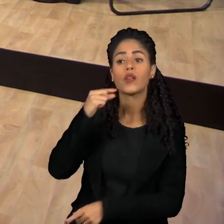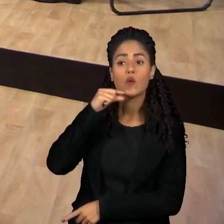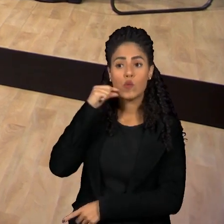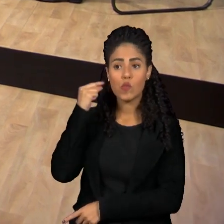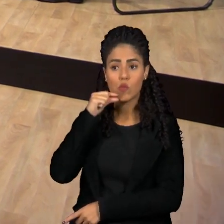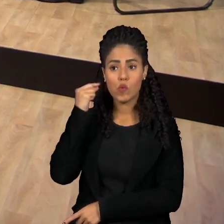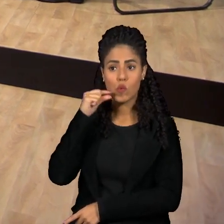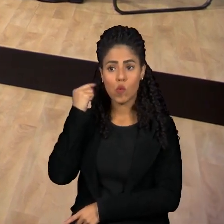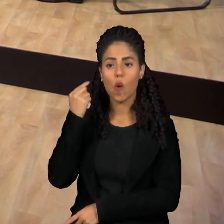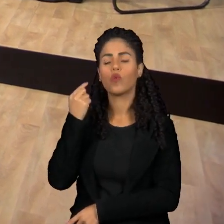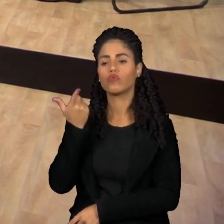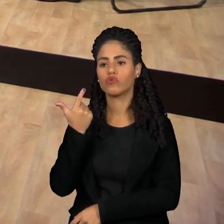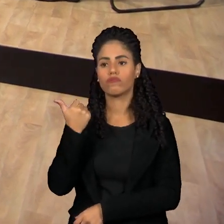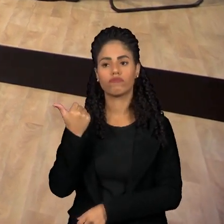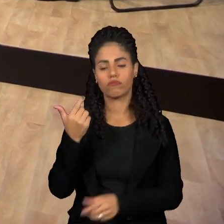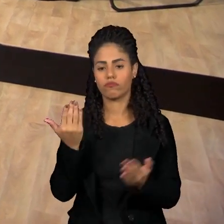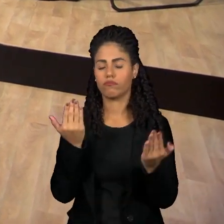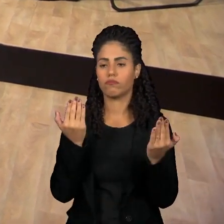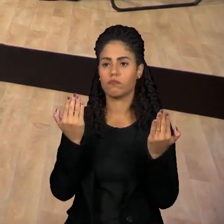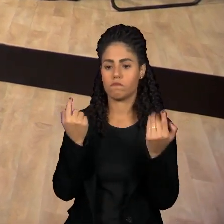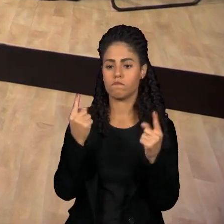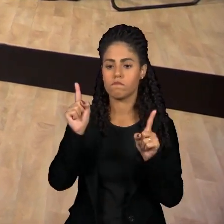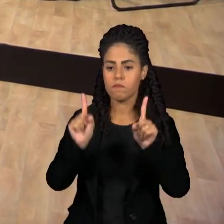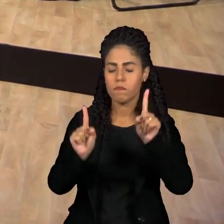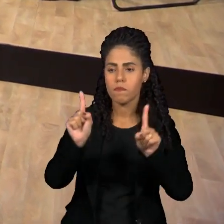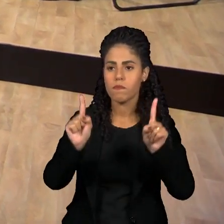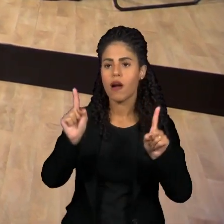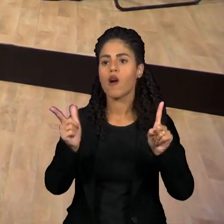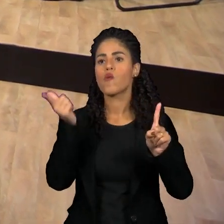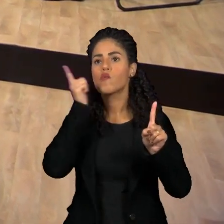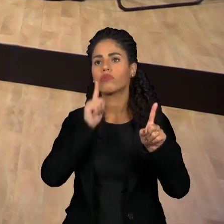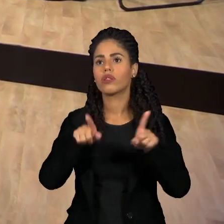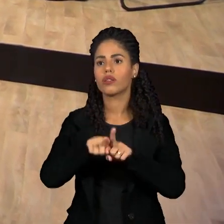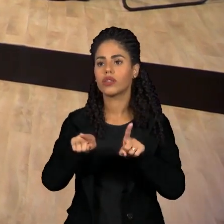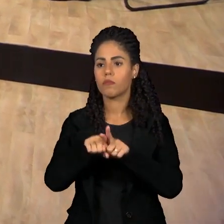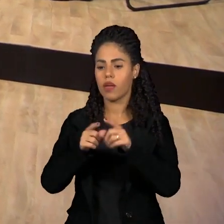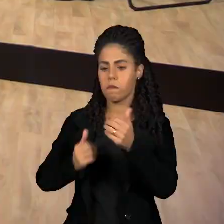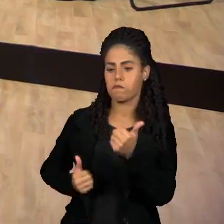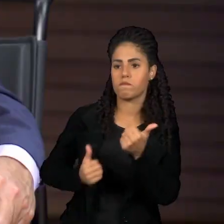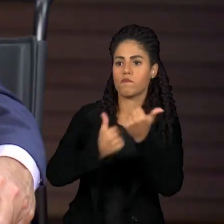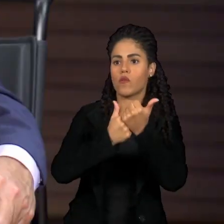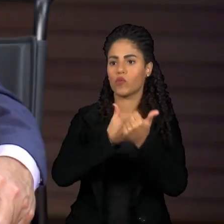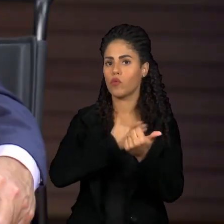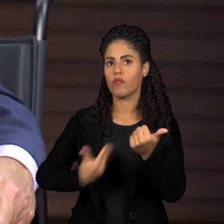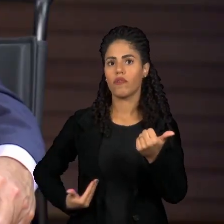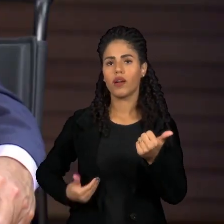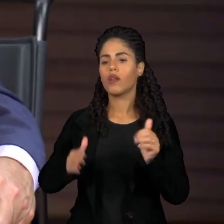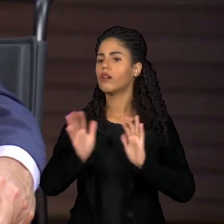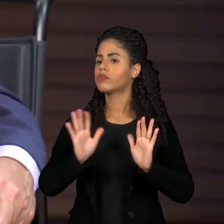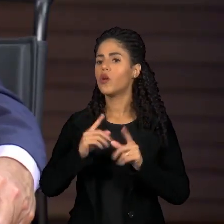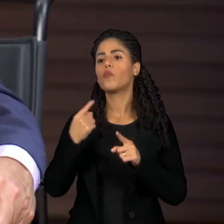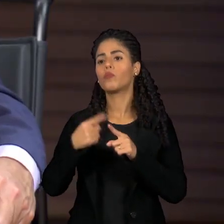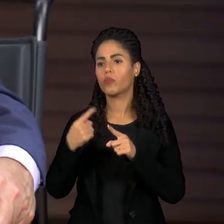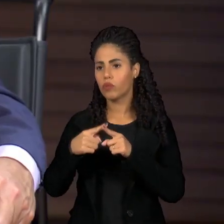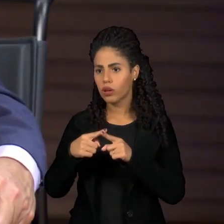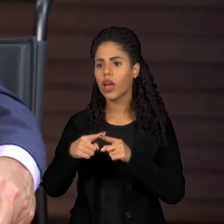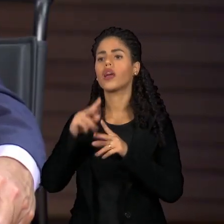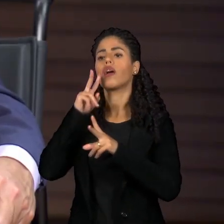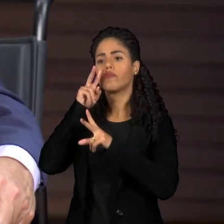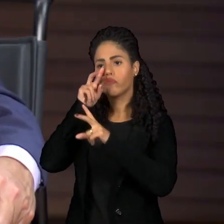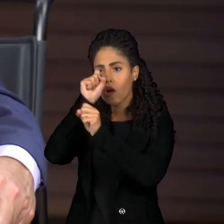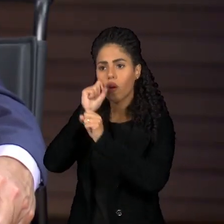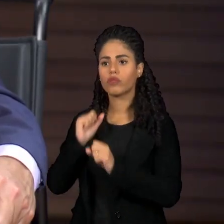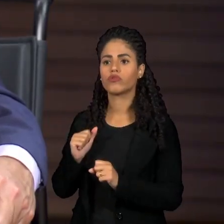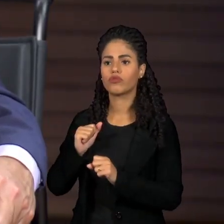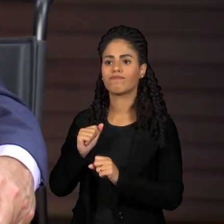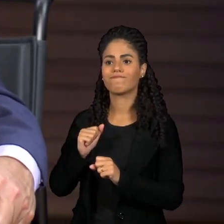quase a unanimidade na presidência da Câmara, mas não por ser aliado ao governo, justamente por ser uma voz que ajuda a